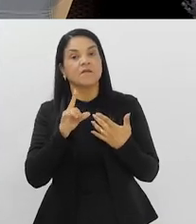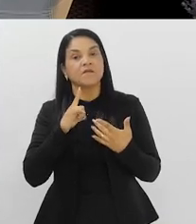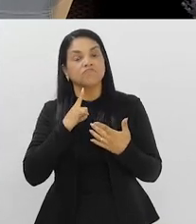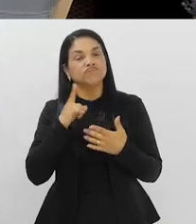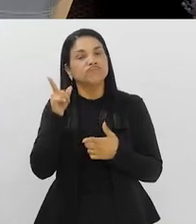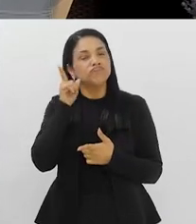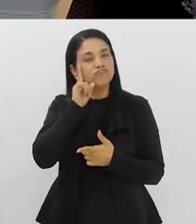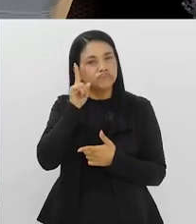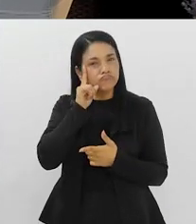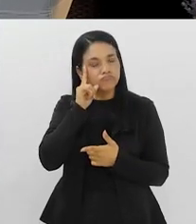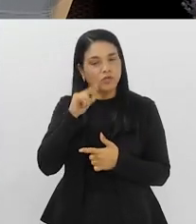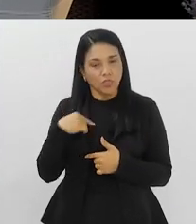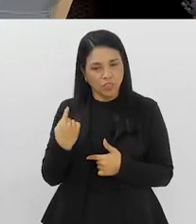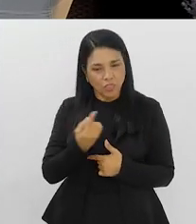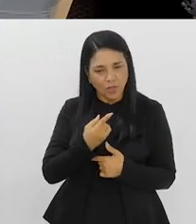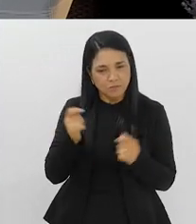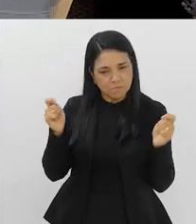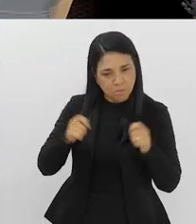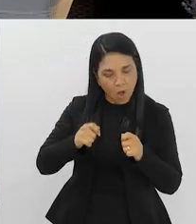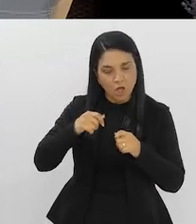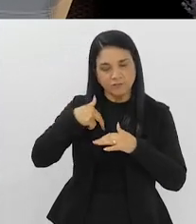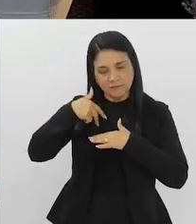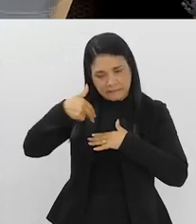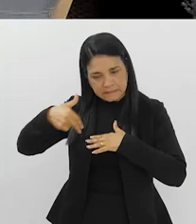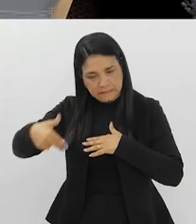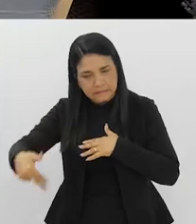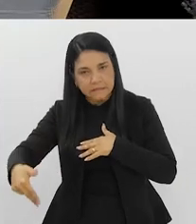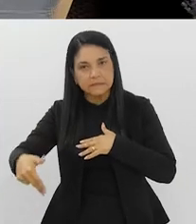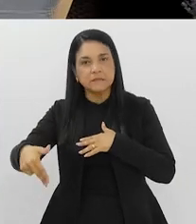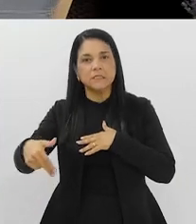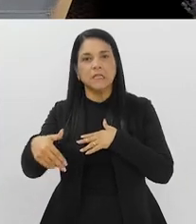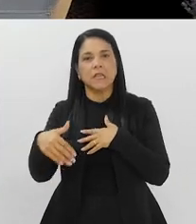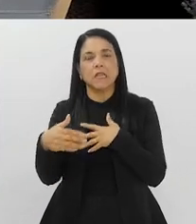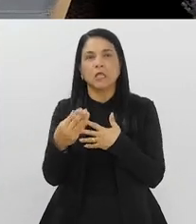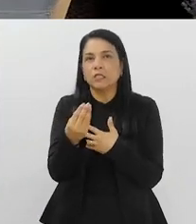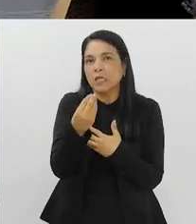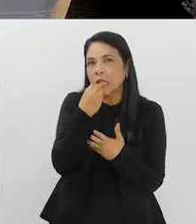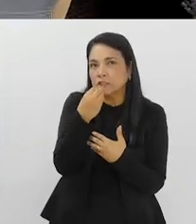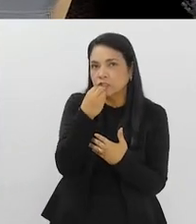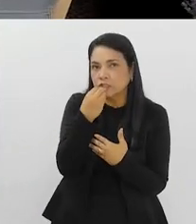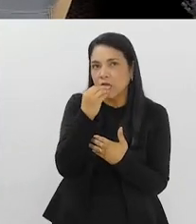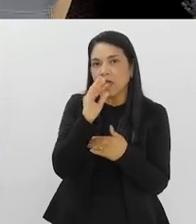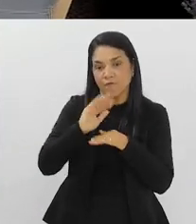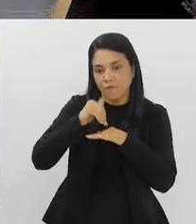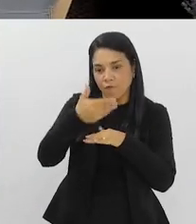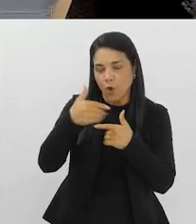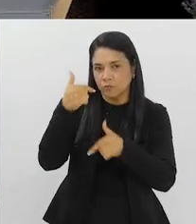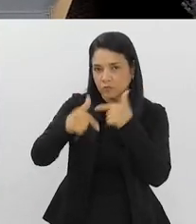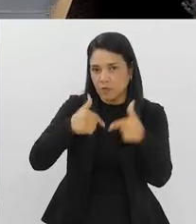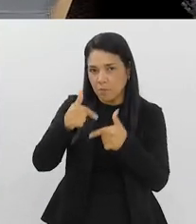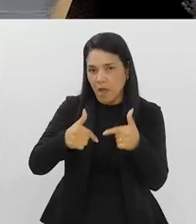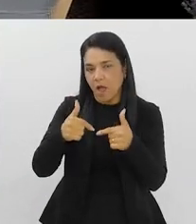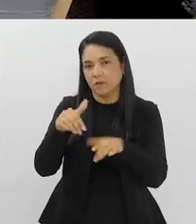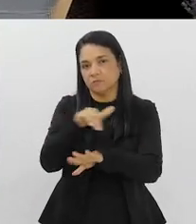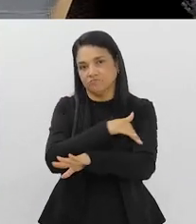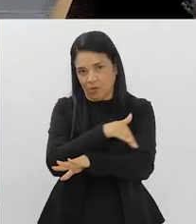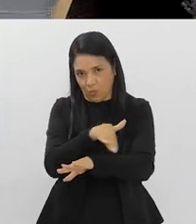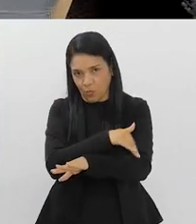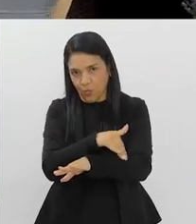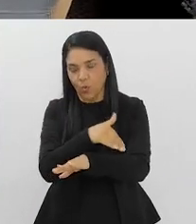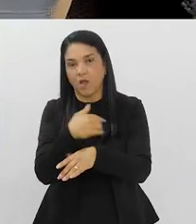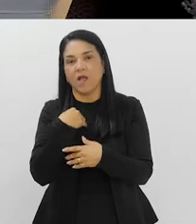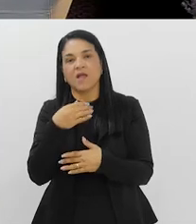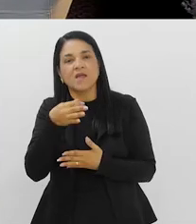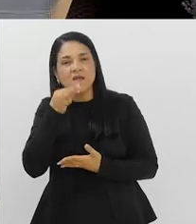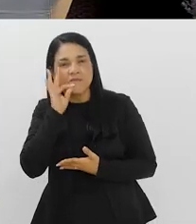mas a gente, no dia a dia, pode sair um pouco, descer, enfim... comer um sanduíche na rua, tomar